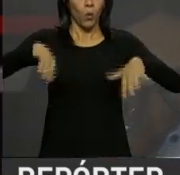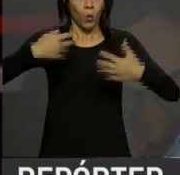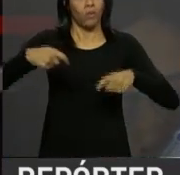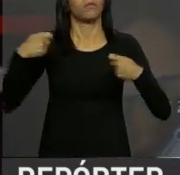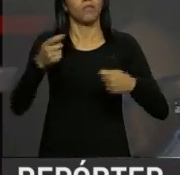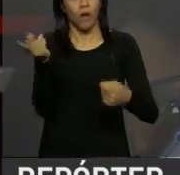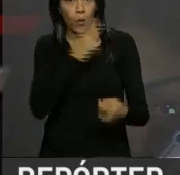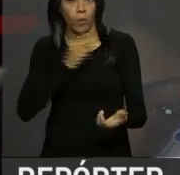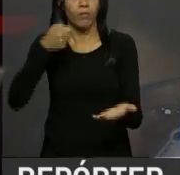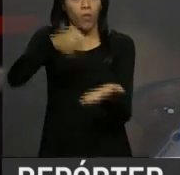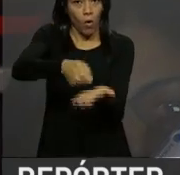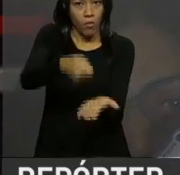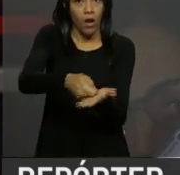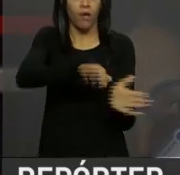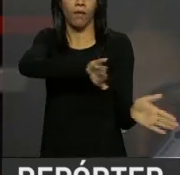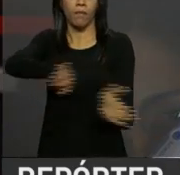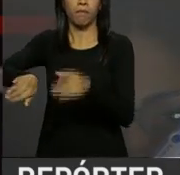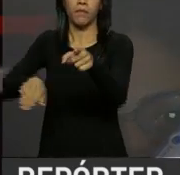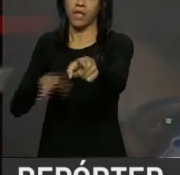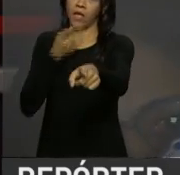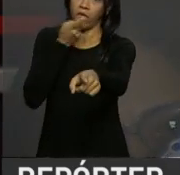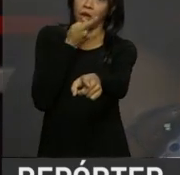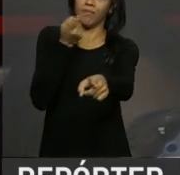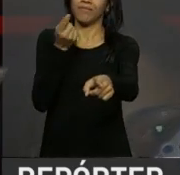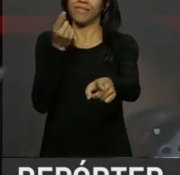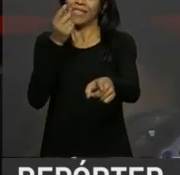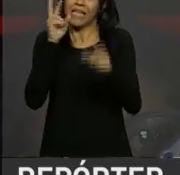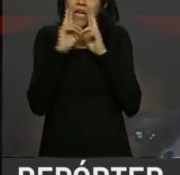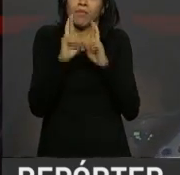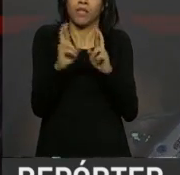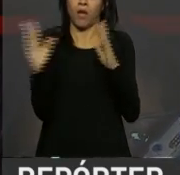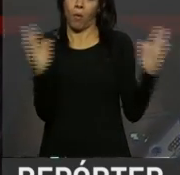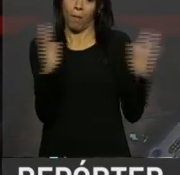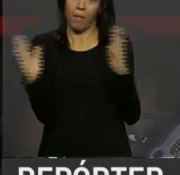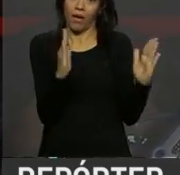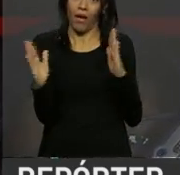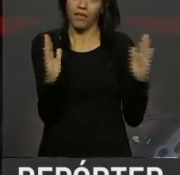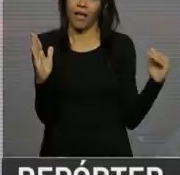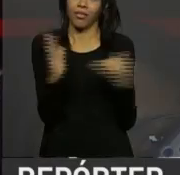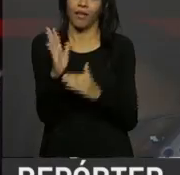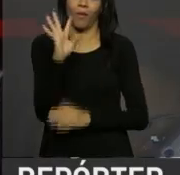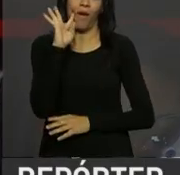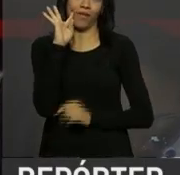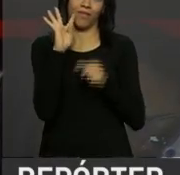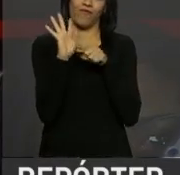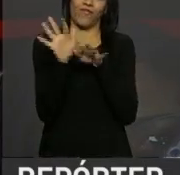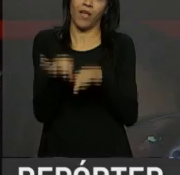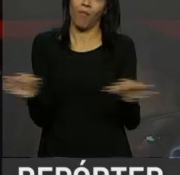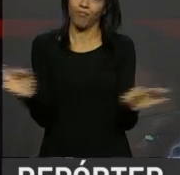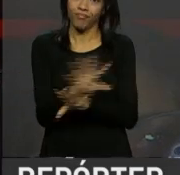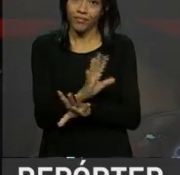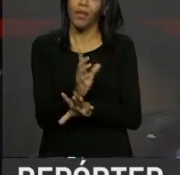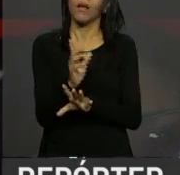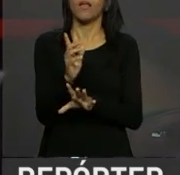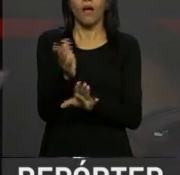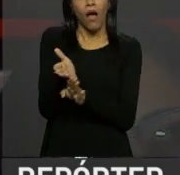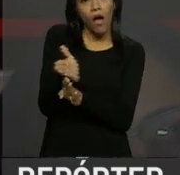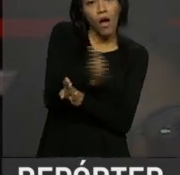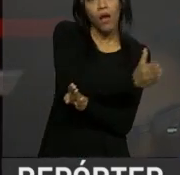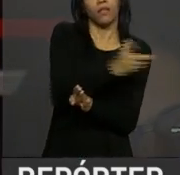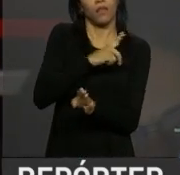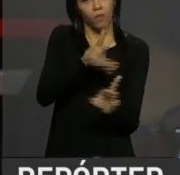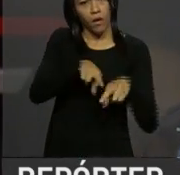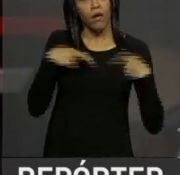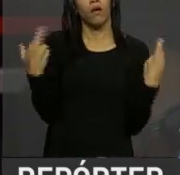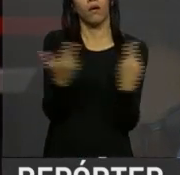fato, é uma questão que a gente tem que ver por conta do prazo. Até quarta-feira é o prazo final, vamos ter uma reunião com o ministro